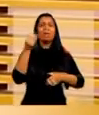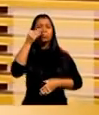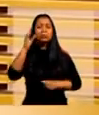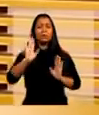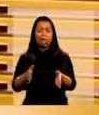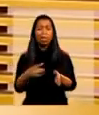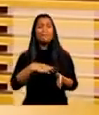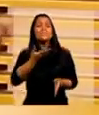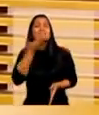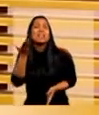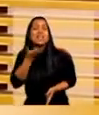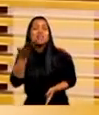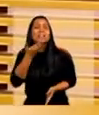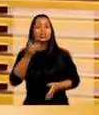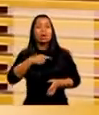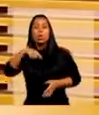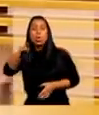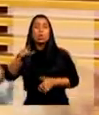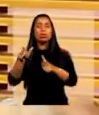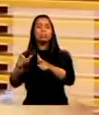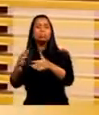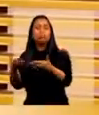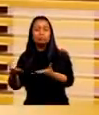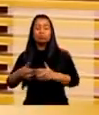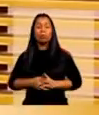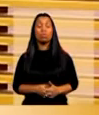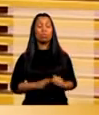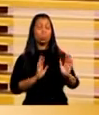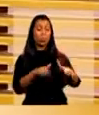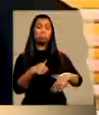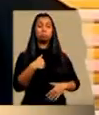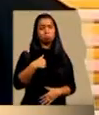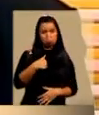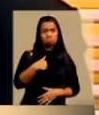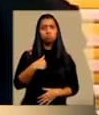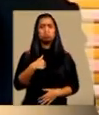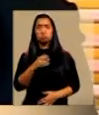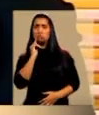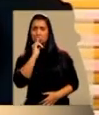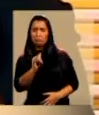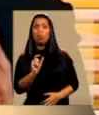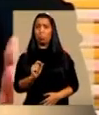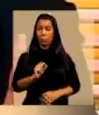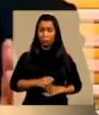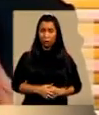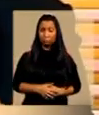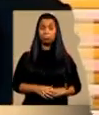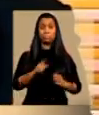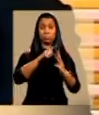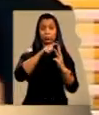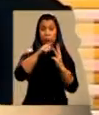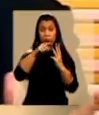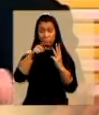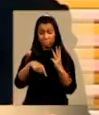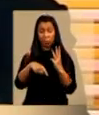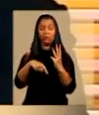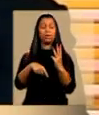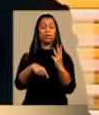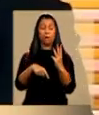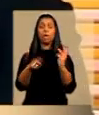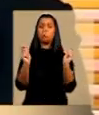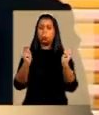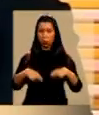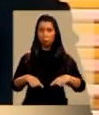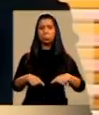e experiência, facilita na hora de ir para essa outra fase? Olha, o que eu costumo recomendar é o seguinte, né?